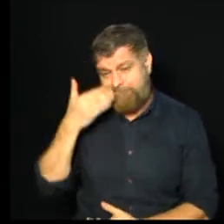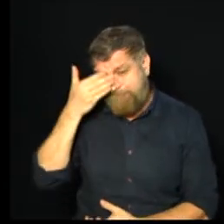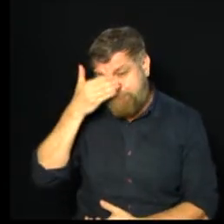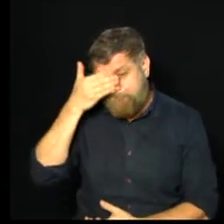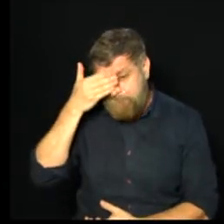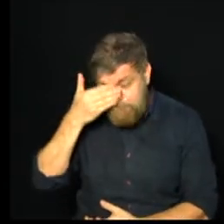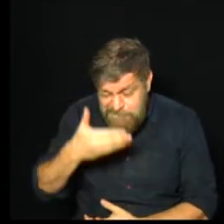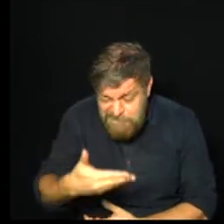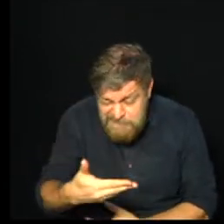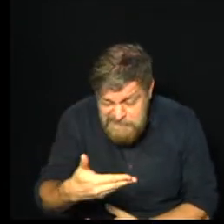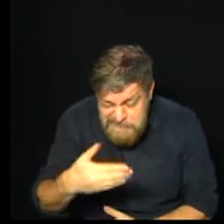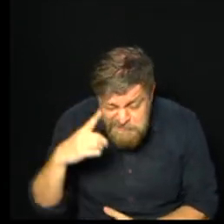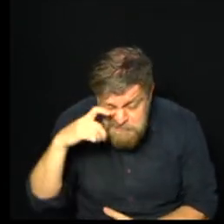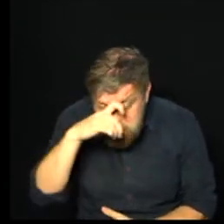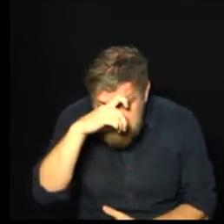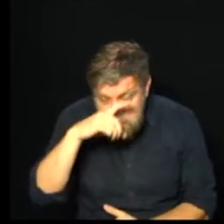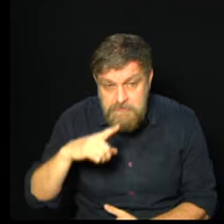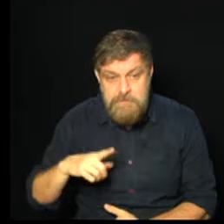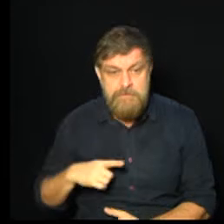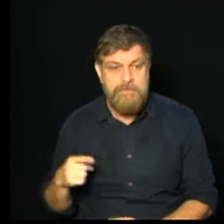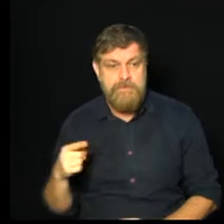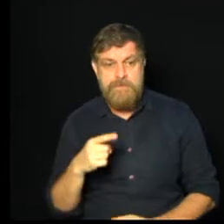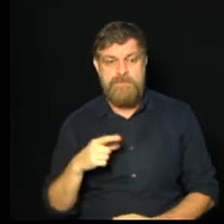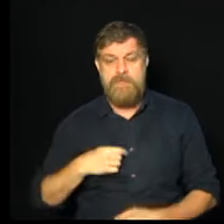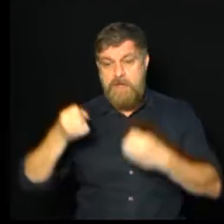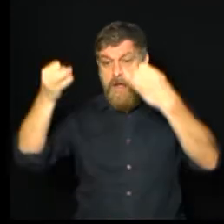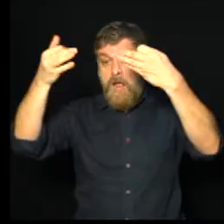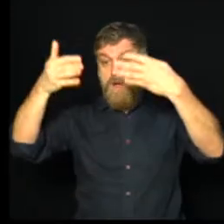lá. Médicos clínicos gerais.